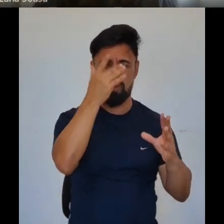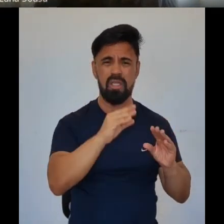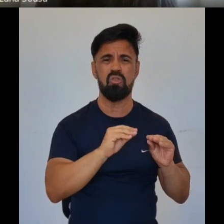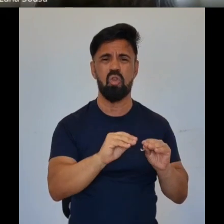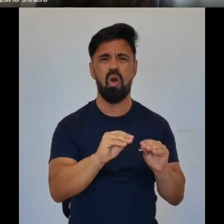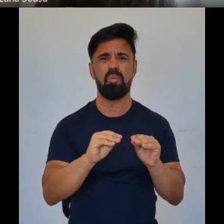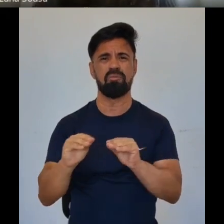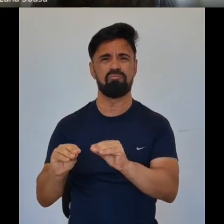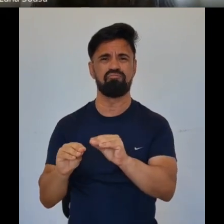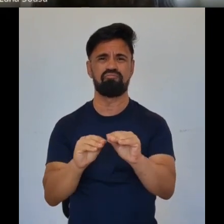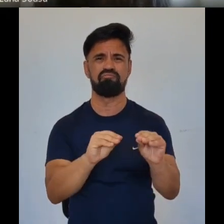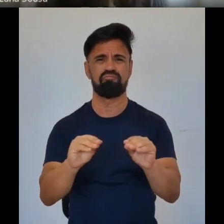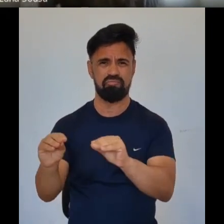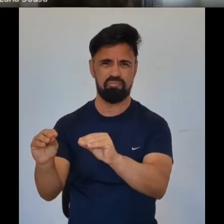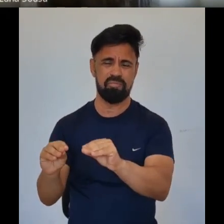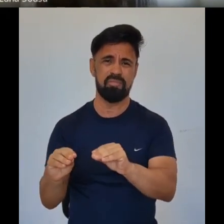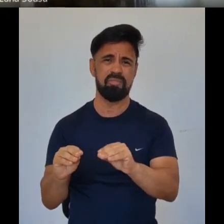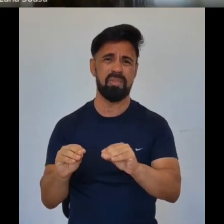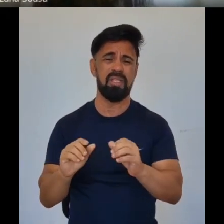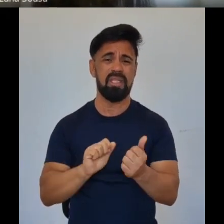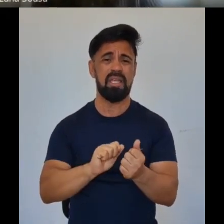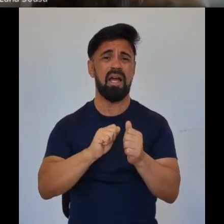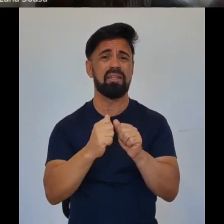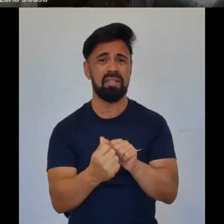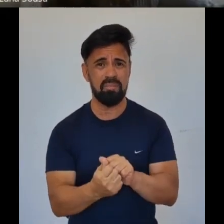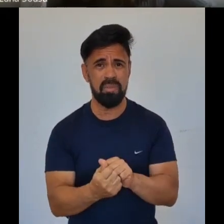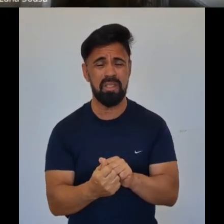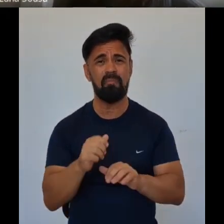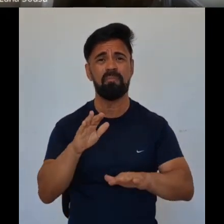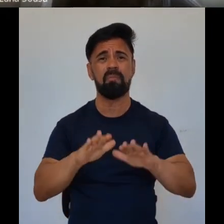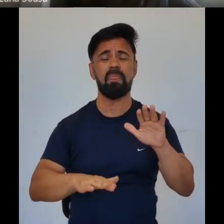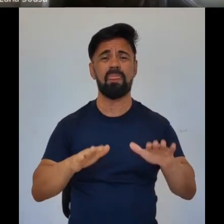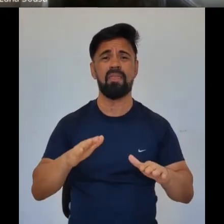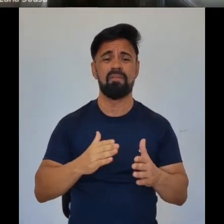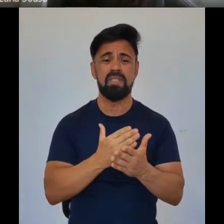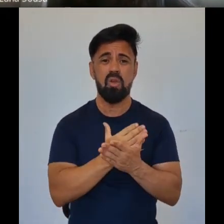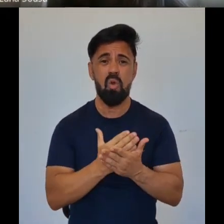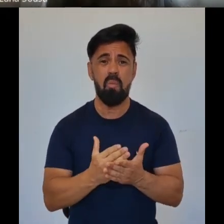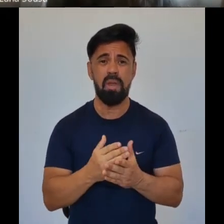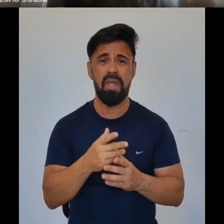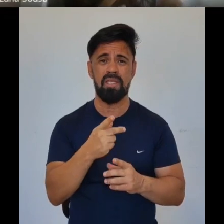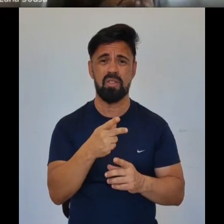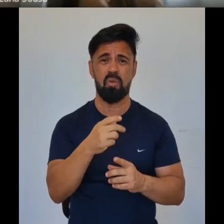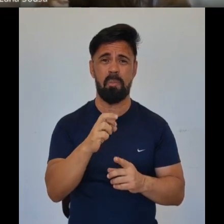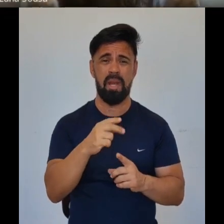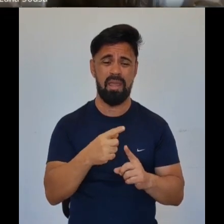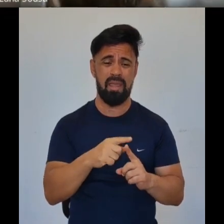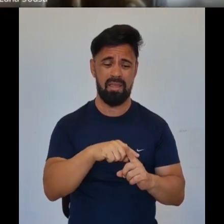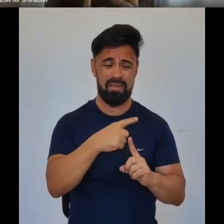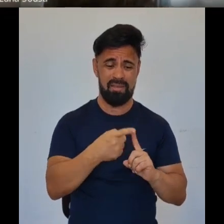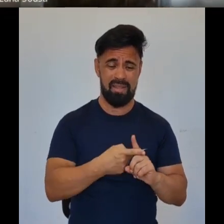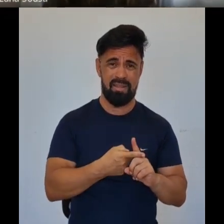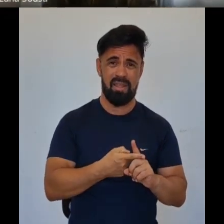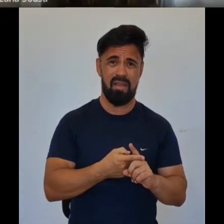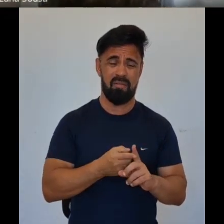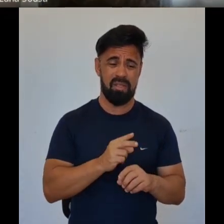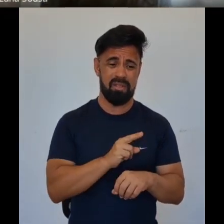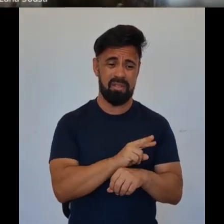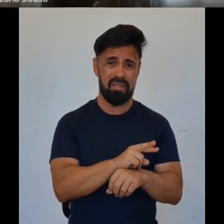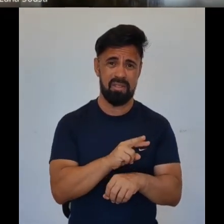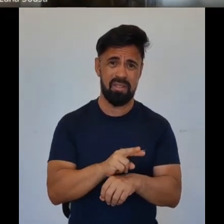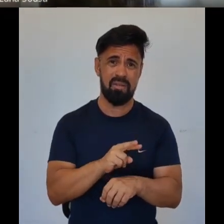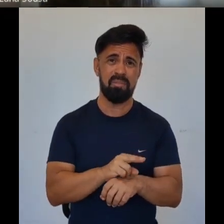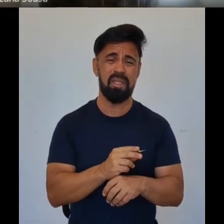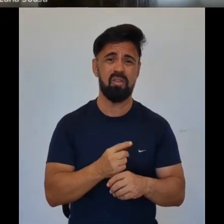realidade. Às vezes vai iniciar o pré-natal aqui, vai finalizar em outro local. A gente tem que, às vezes, ter uma articulação com